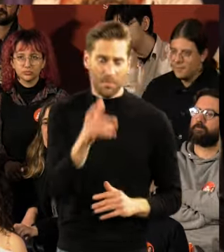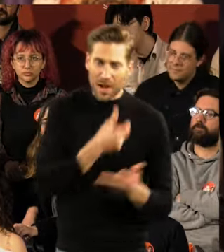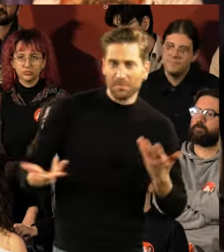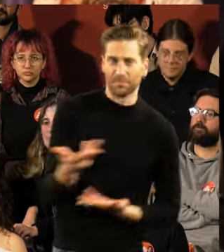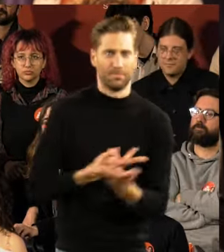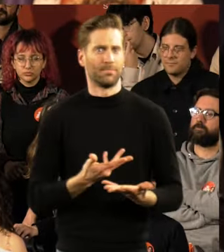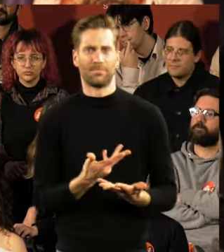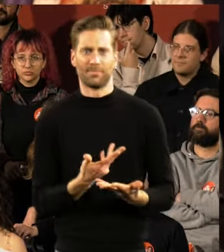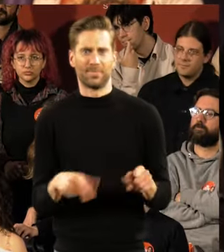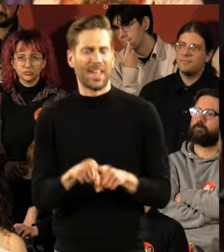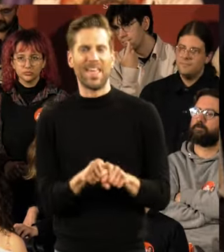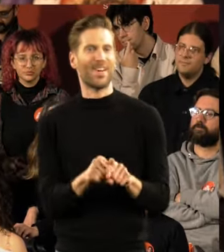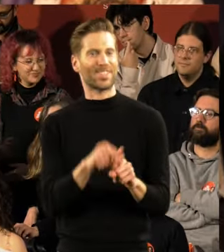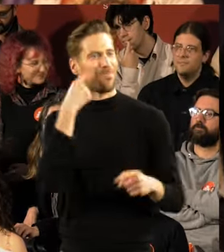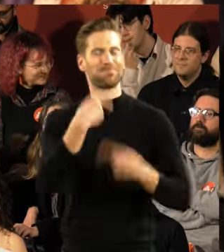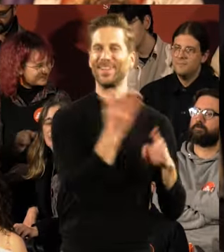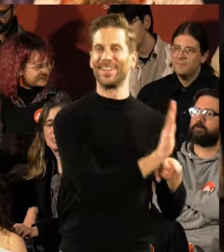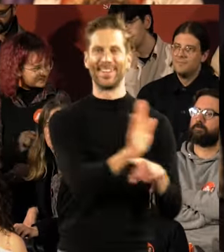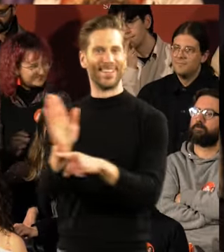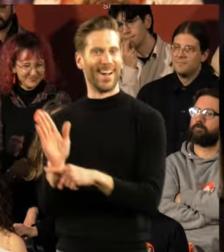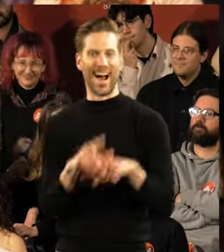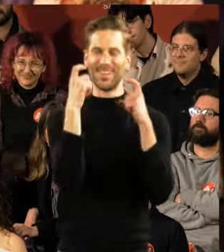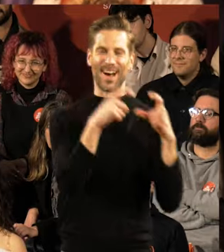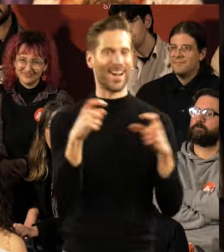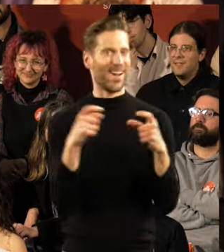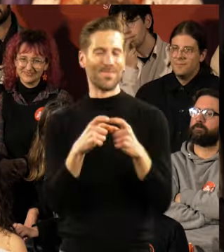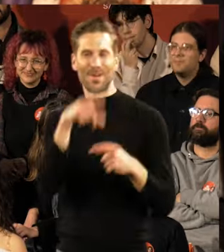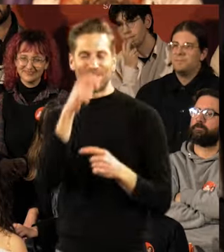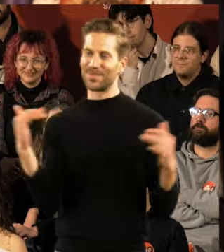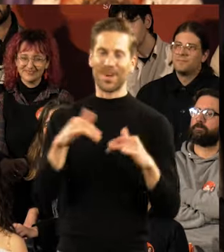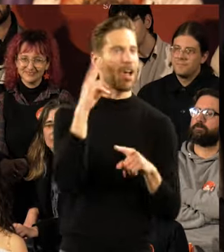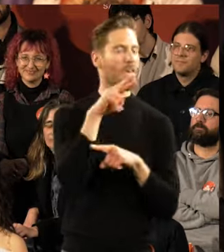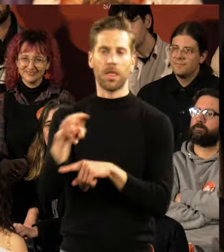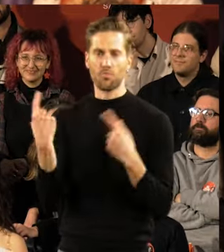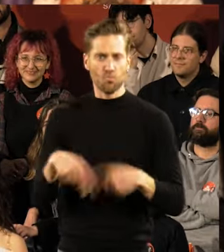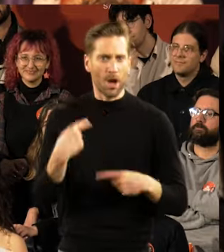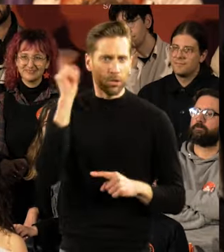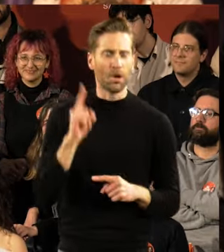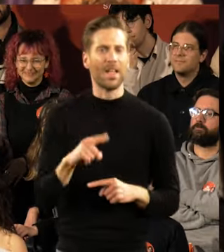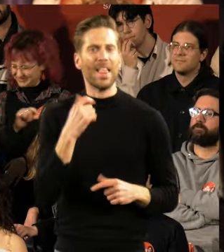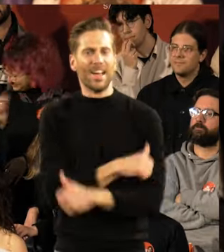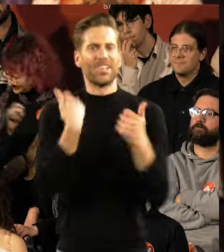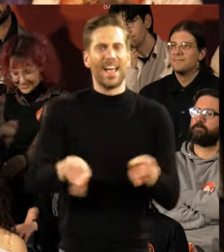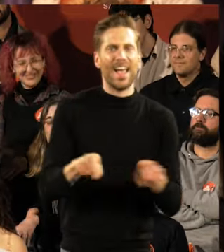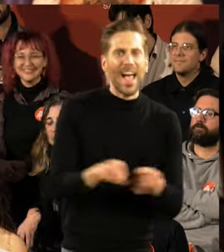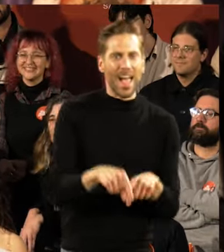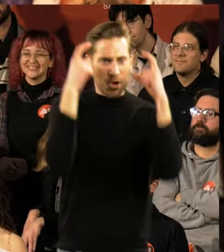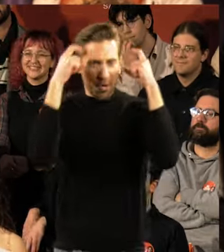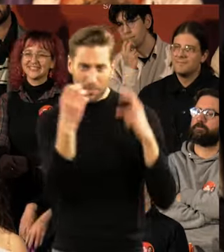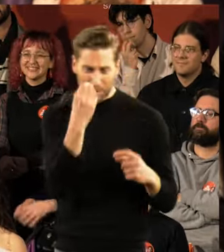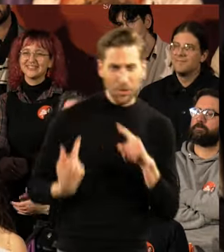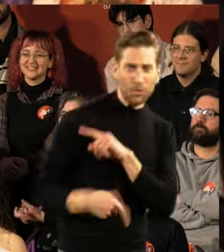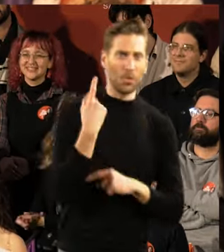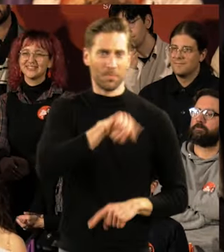partilhados. Não são montras, não são postais para quem visita. As cidades não são Disneylândias. São para